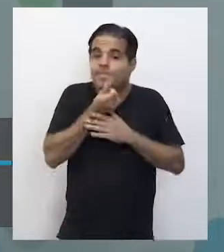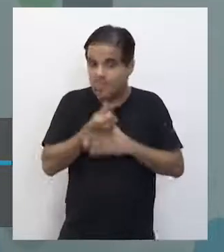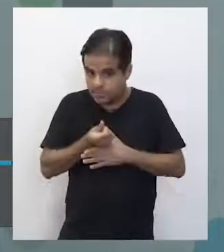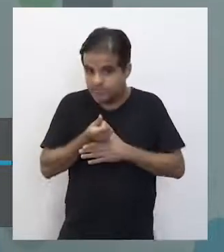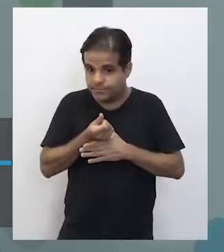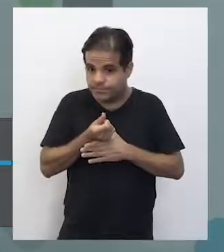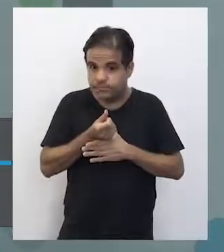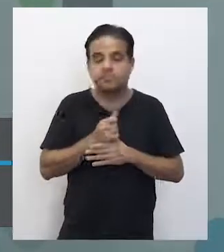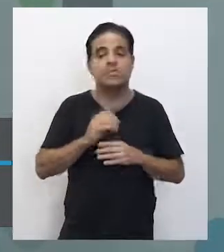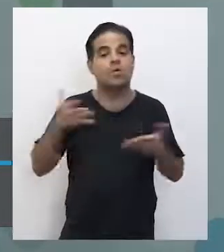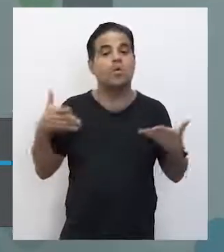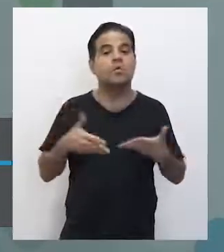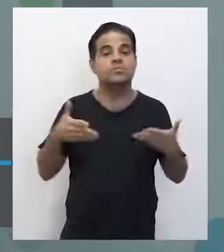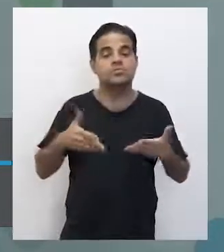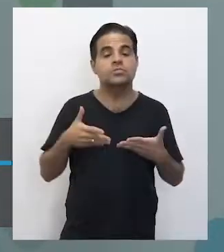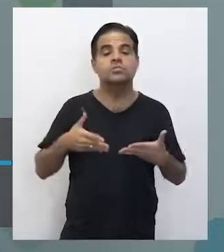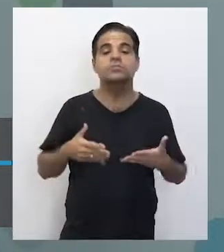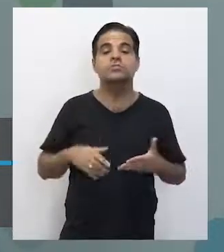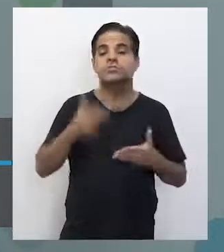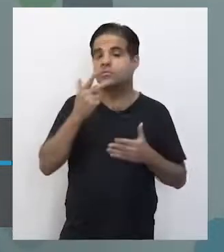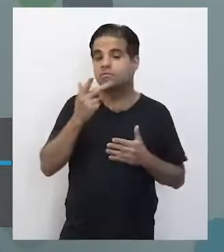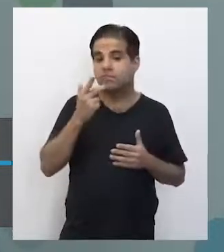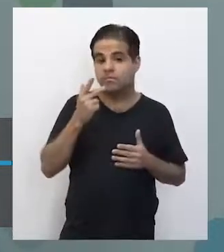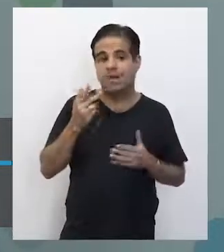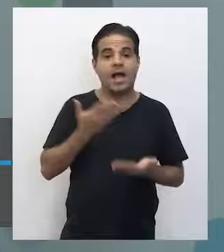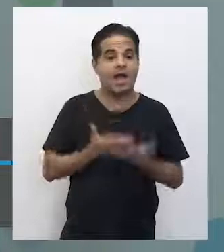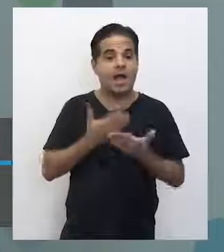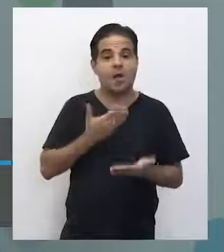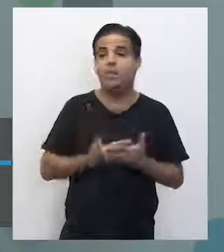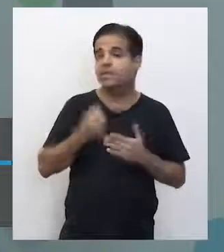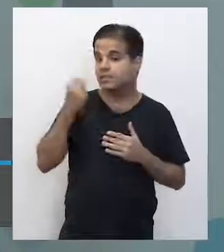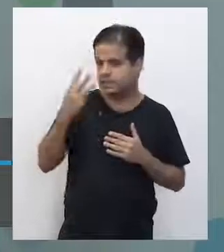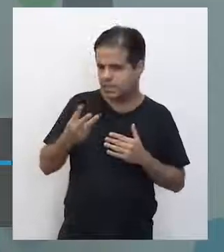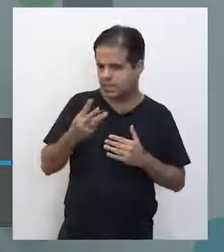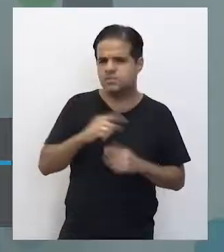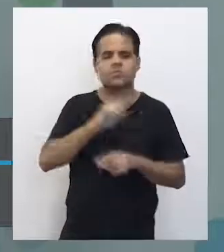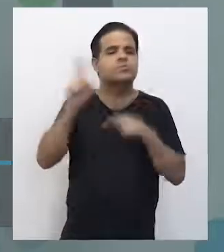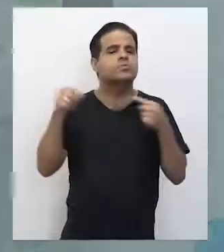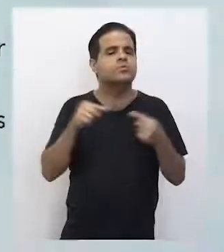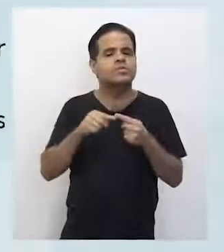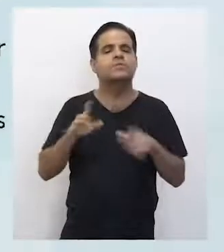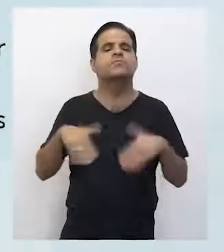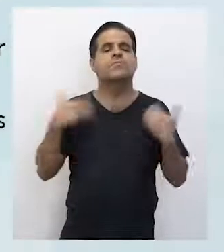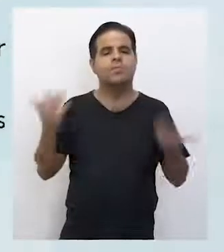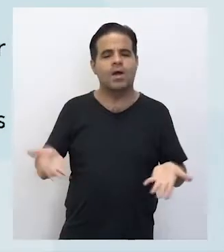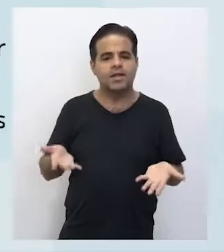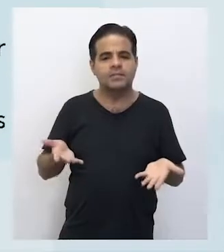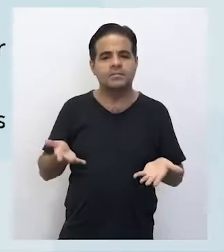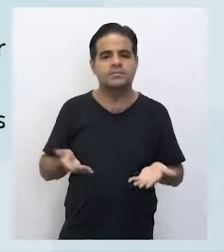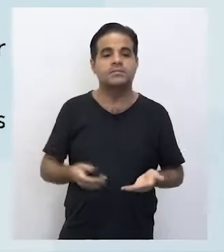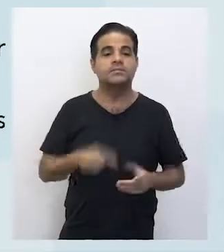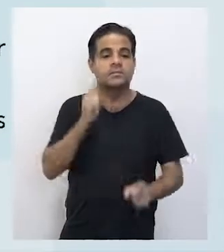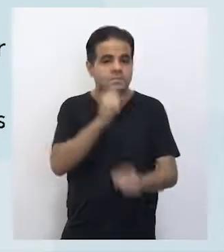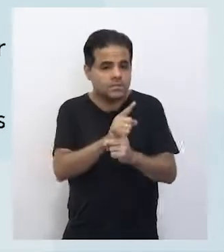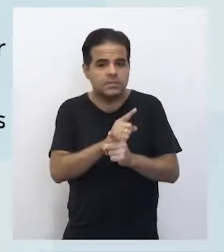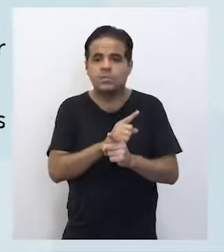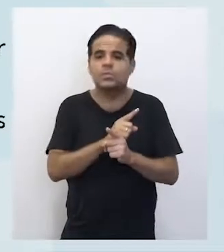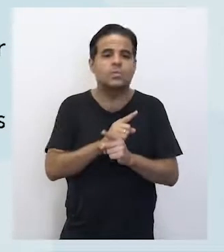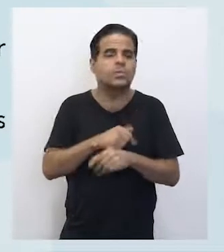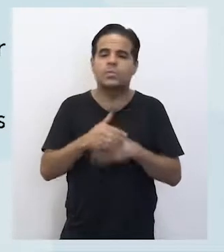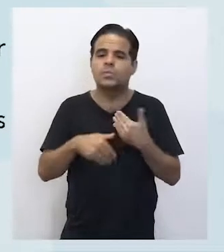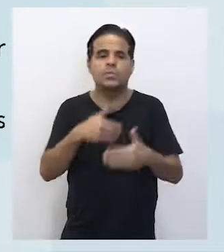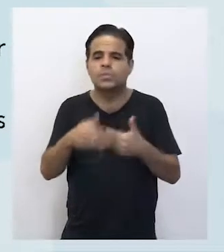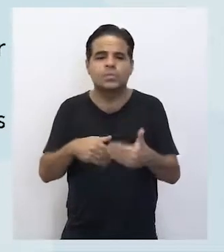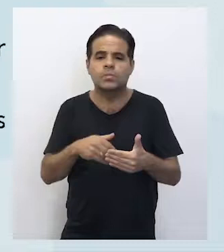6. Hoje a gente trata da aula 3 dessa sequência, e os objetivos são: identificar as